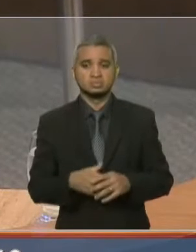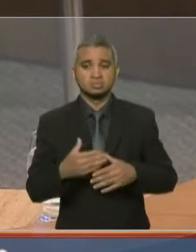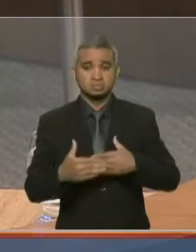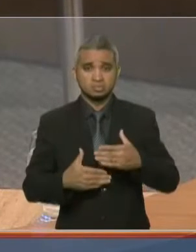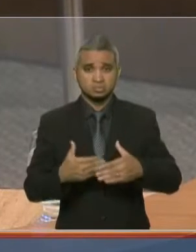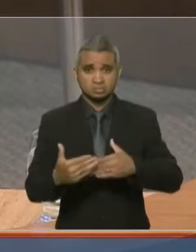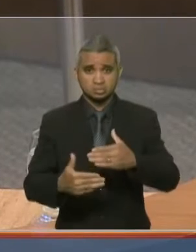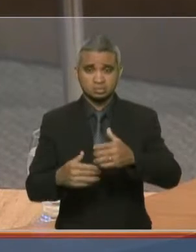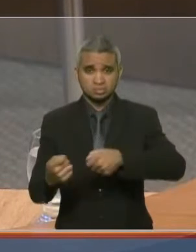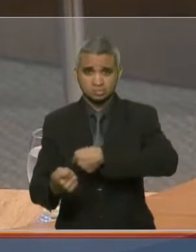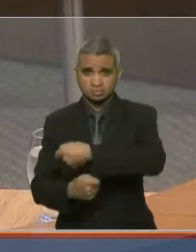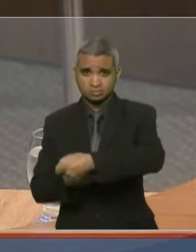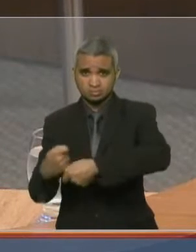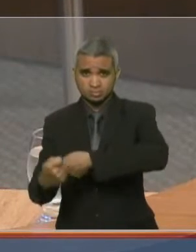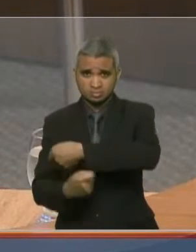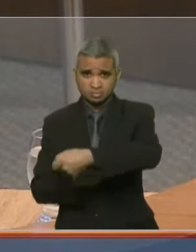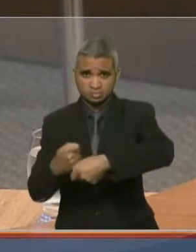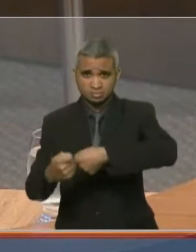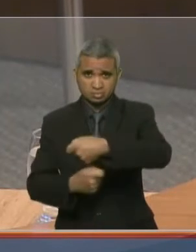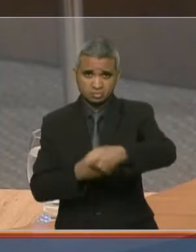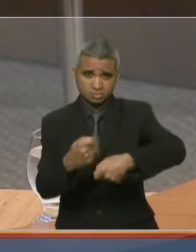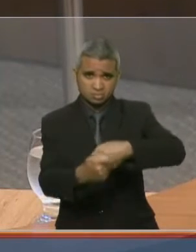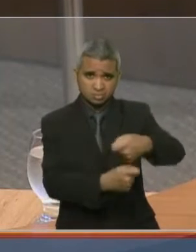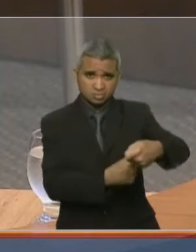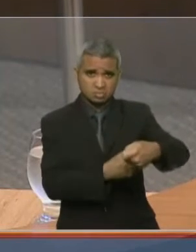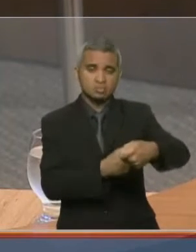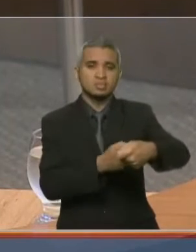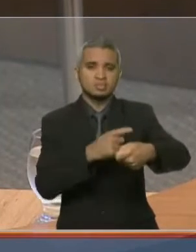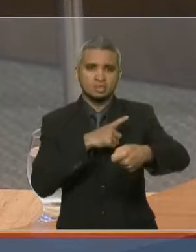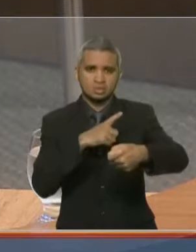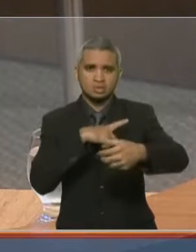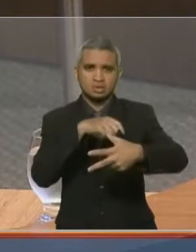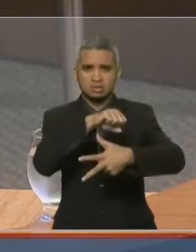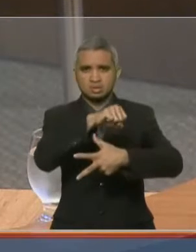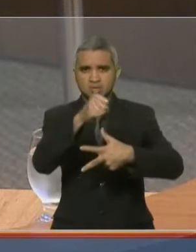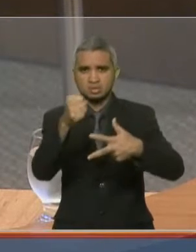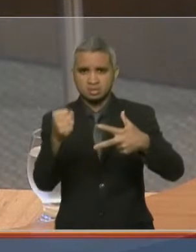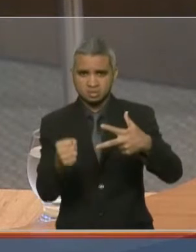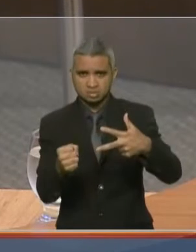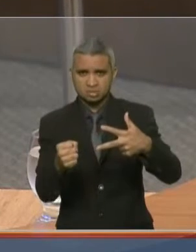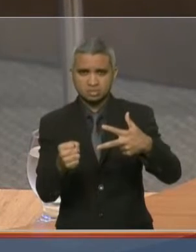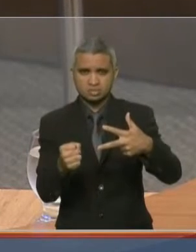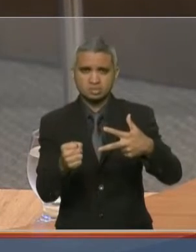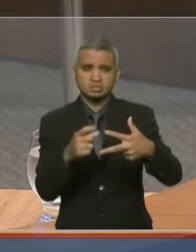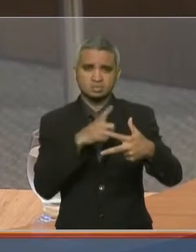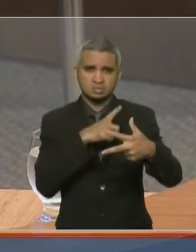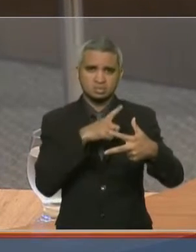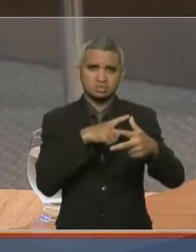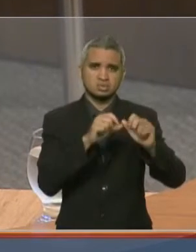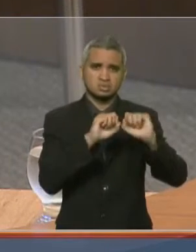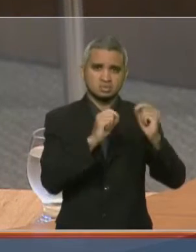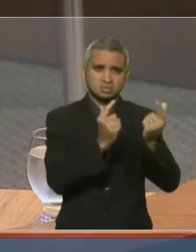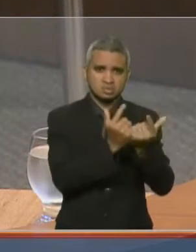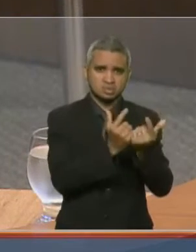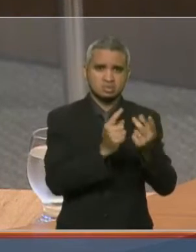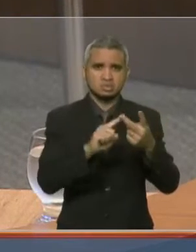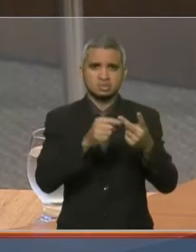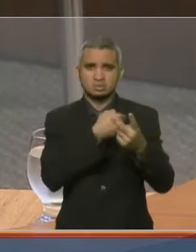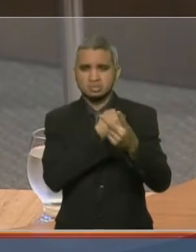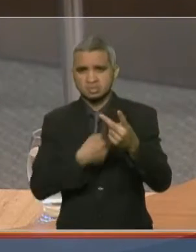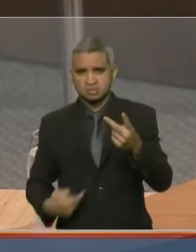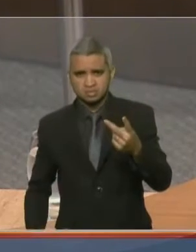de negociação, como eu disse, envolve os 3 poderes, legislativo, o executivo